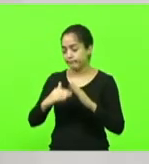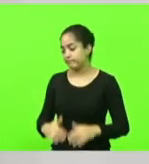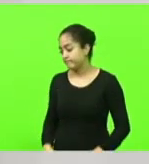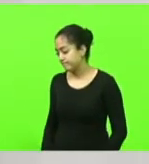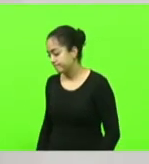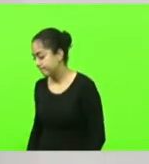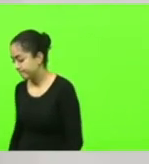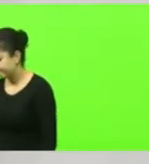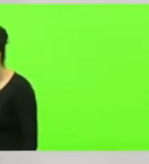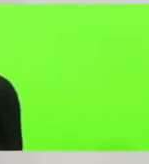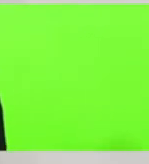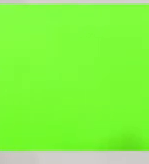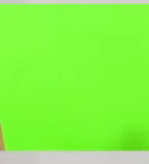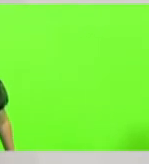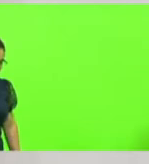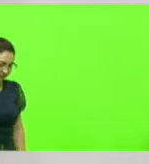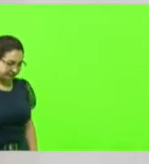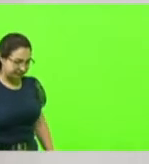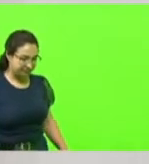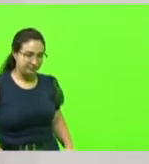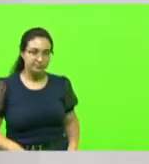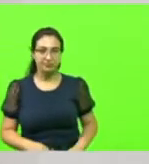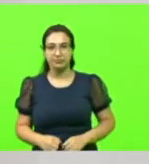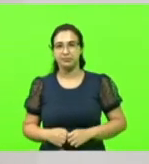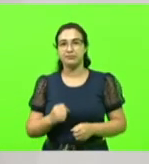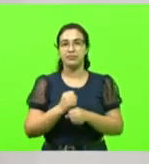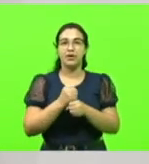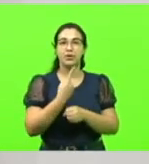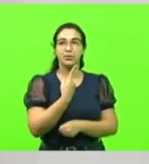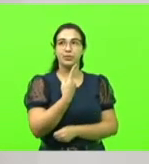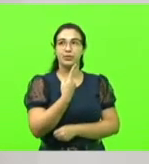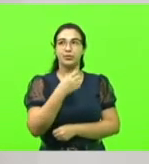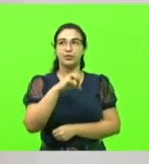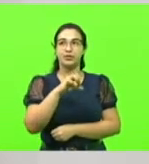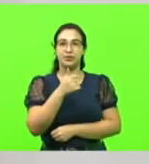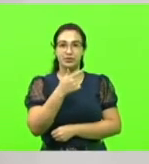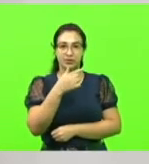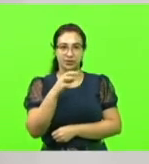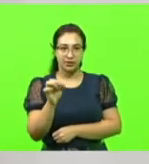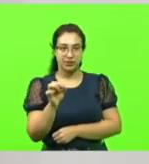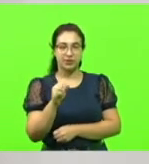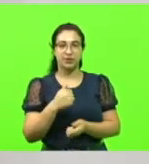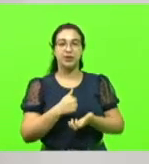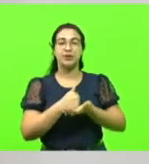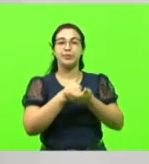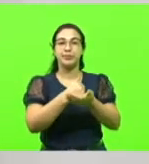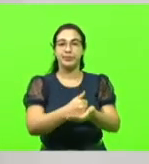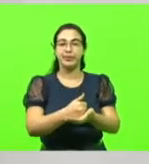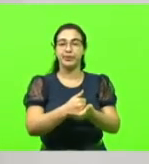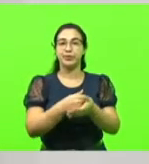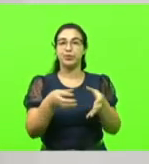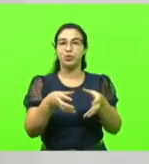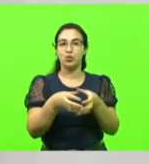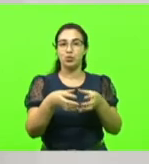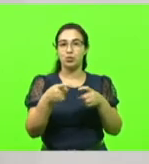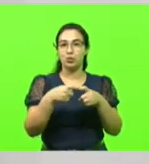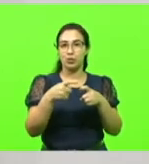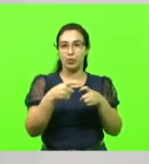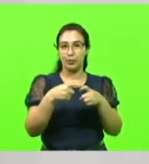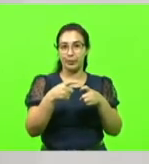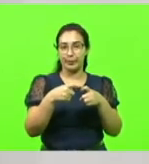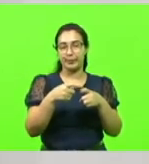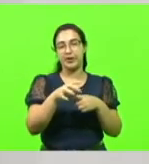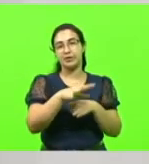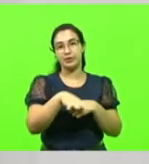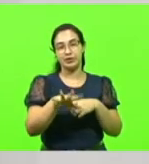Em 1970, Jaysson se elegeu deputado federal, apoiado pela classe médica e já com uma